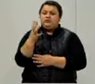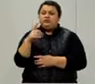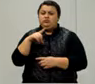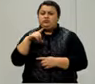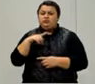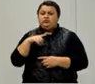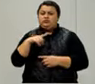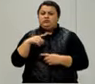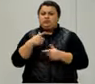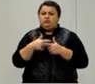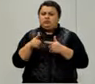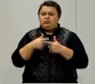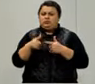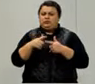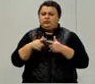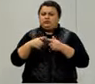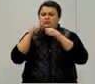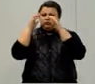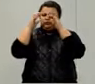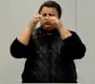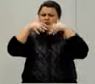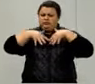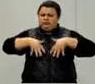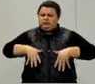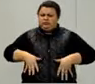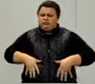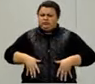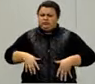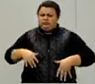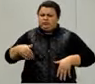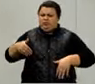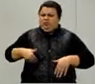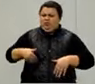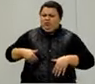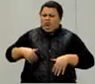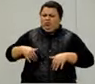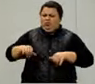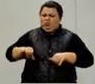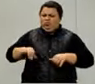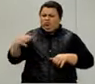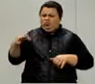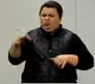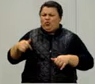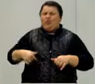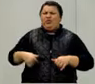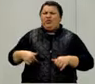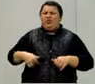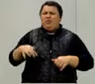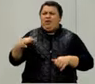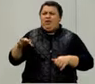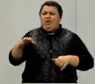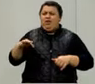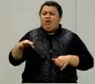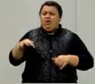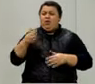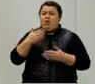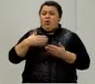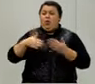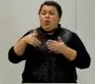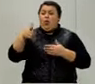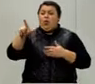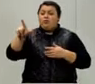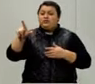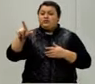ficam com dor de barriga, o estômago aperta. Então, várias situações externas afetam internamente.